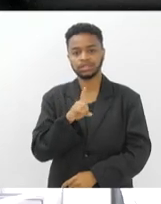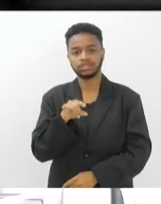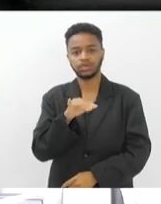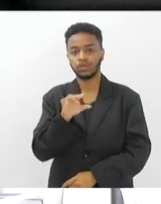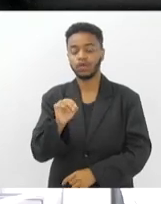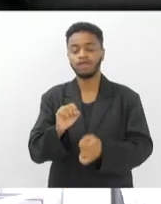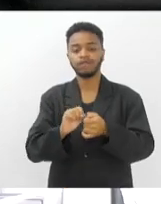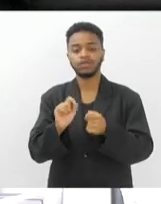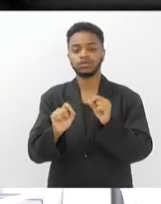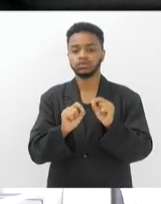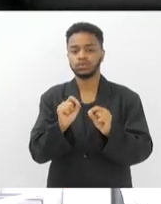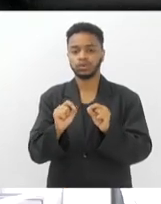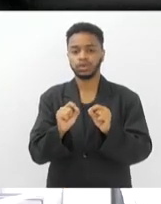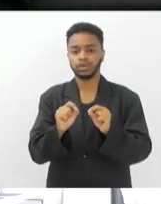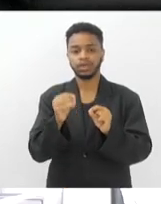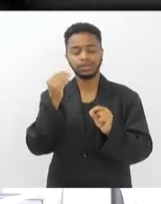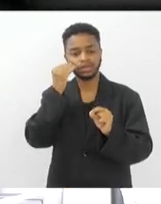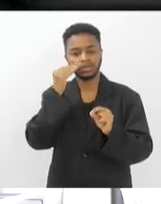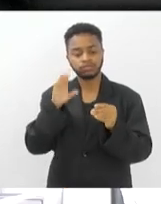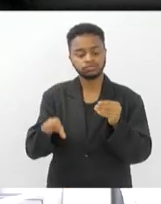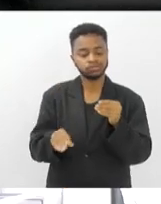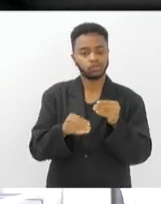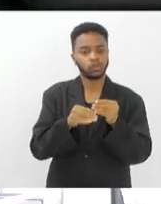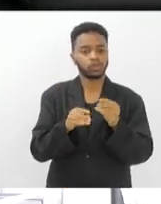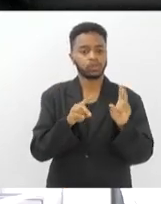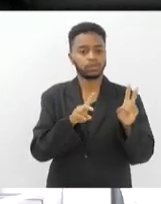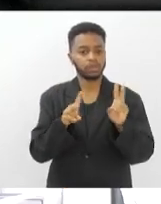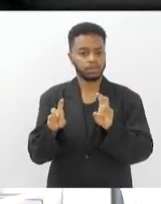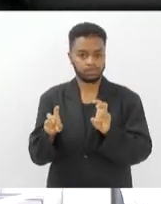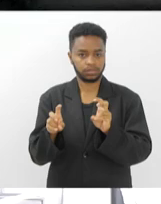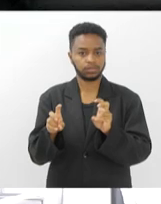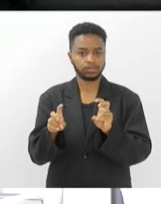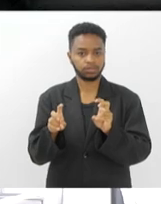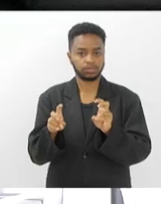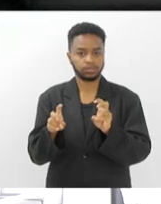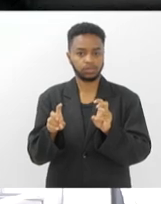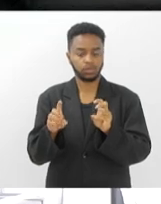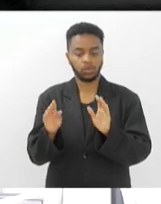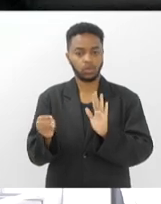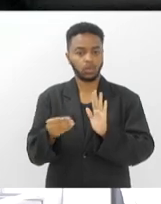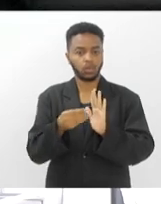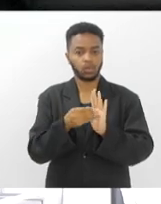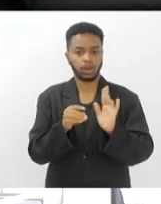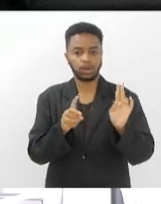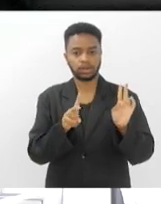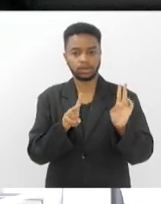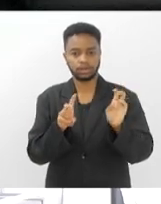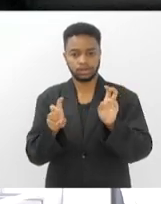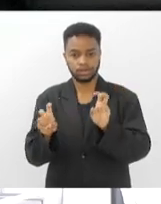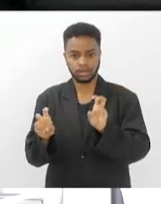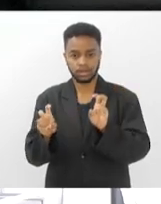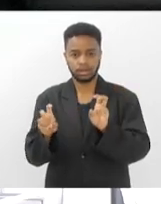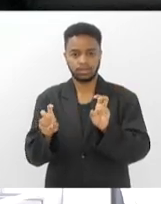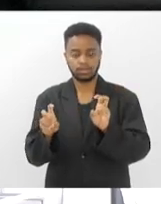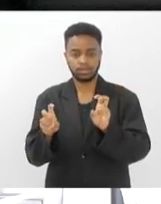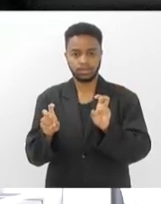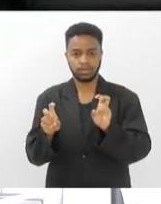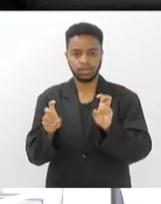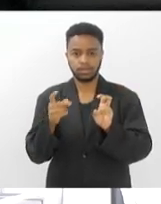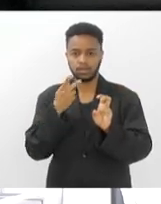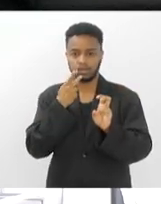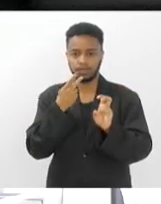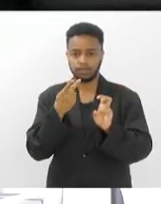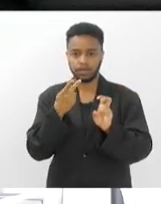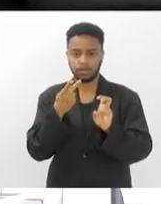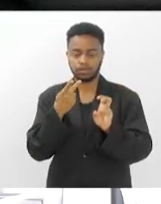pegando uma inclusão temática, inclusão da temática de respeito